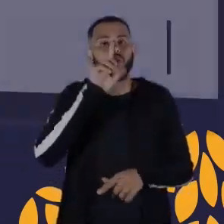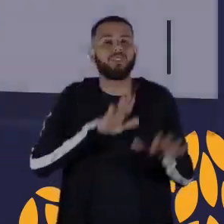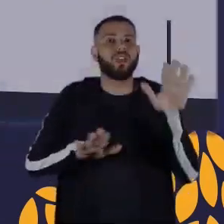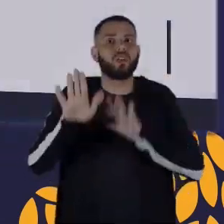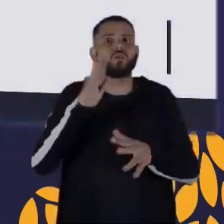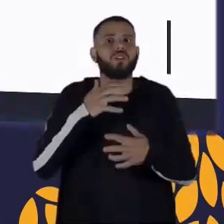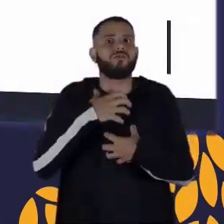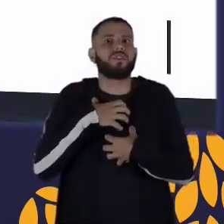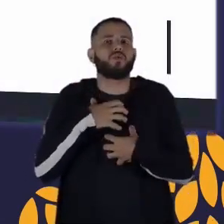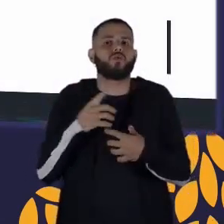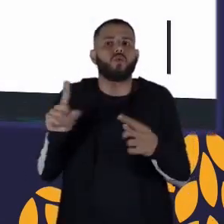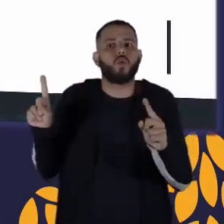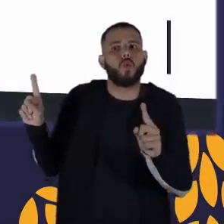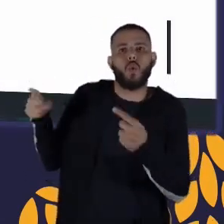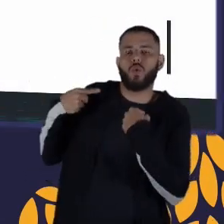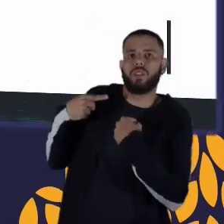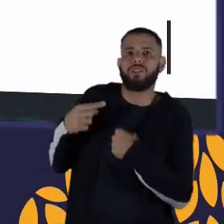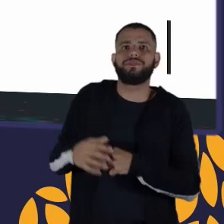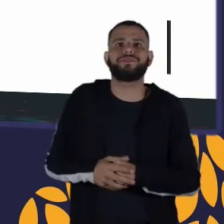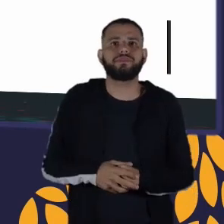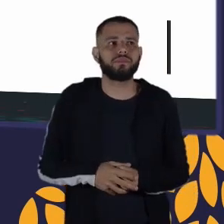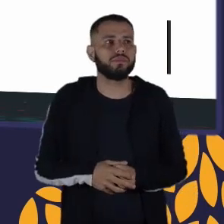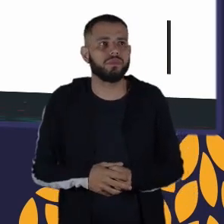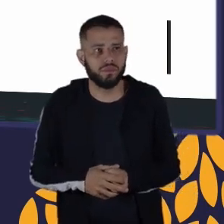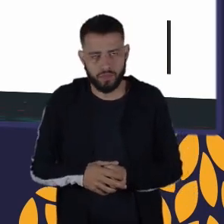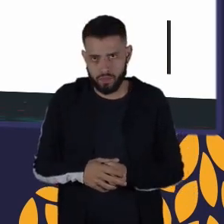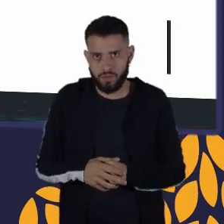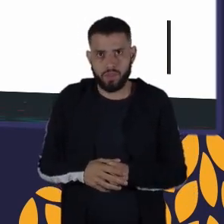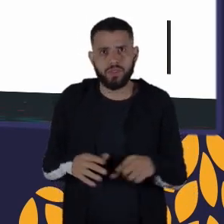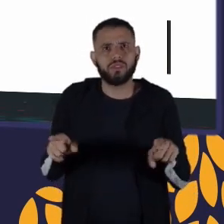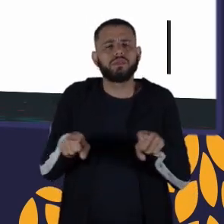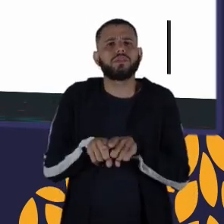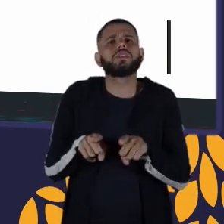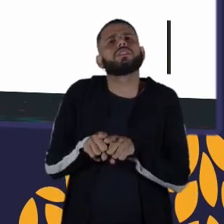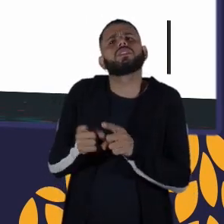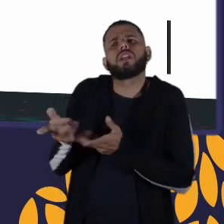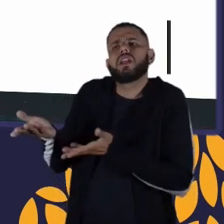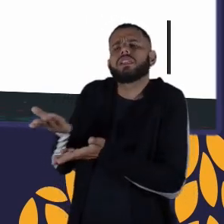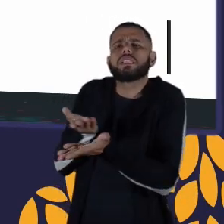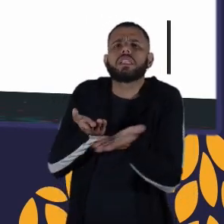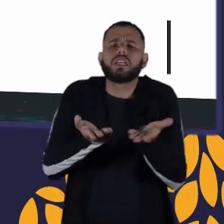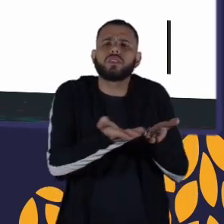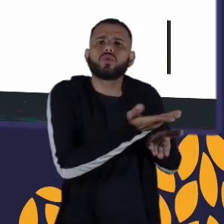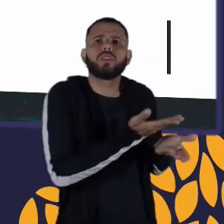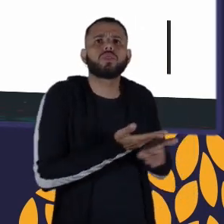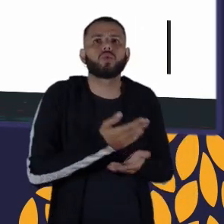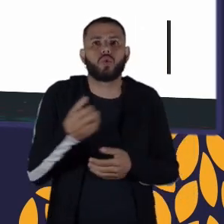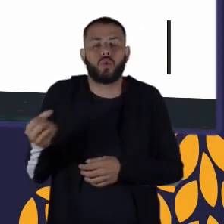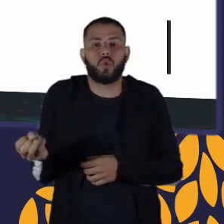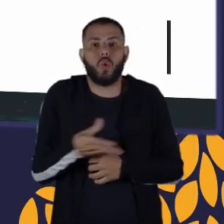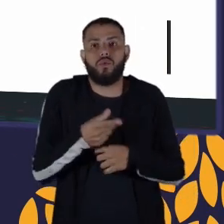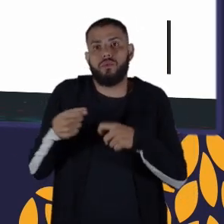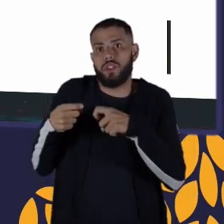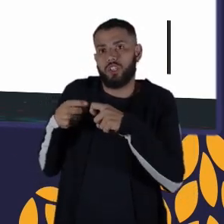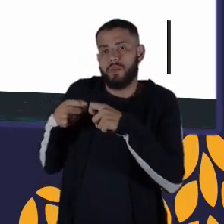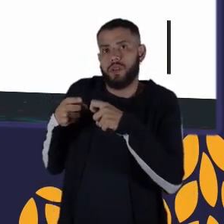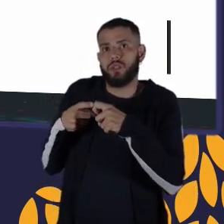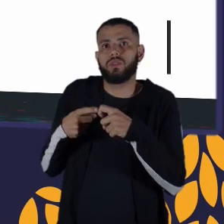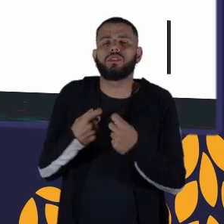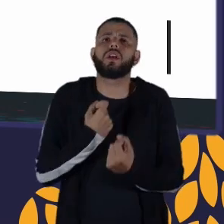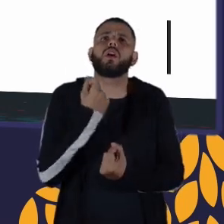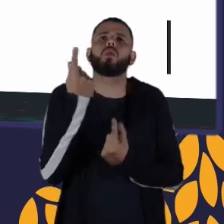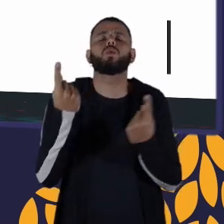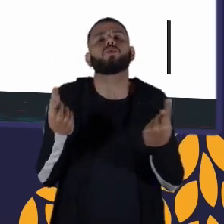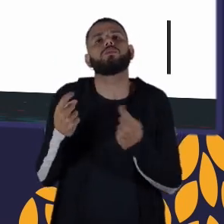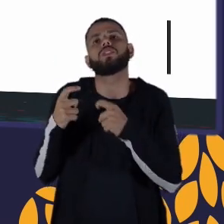E as interações com os medicamentos. Alguns medicamentos